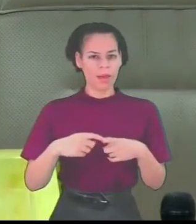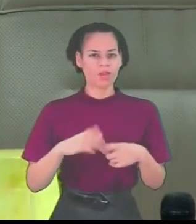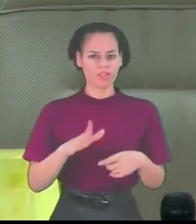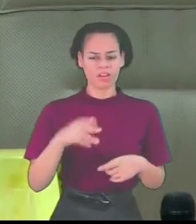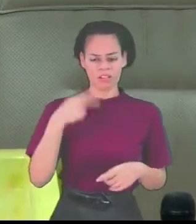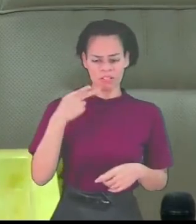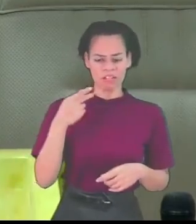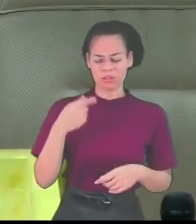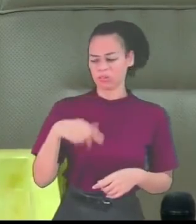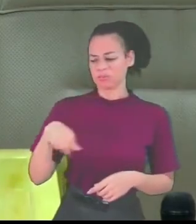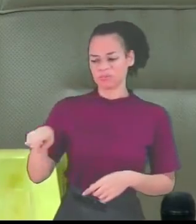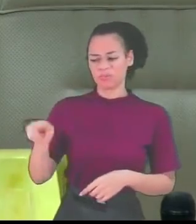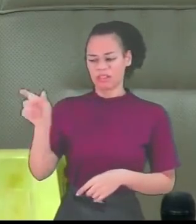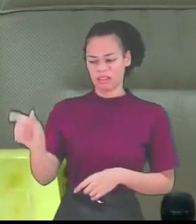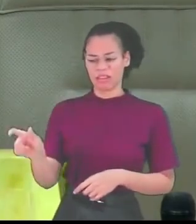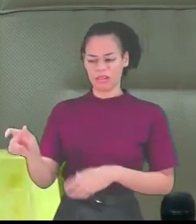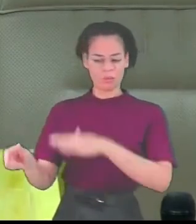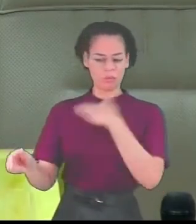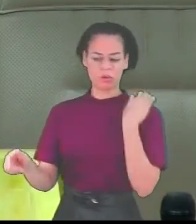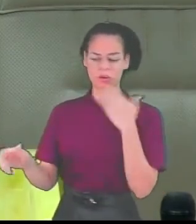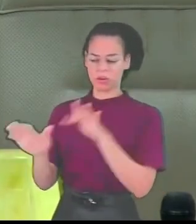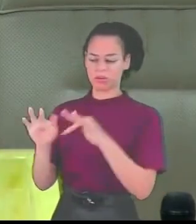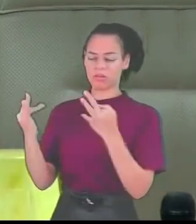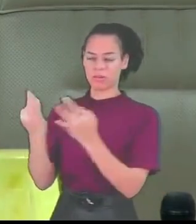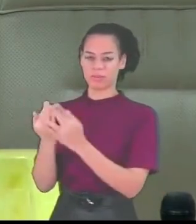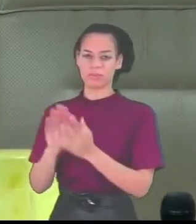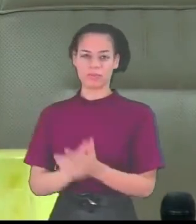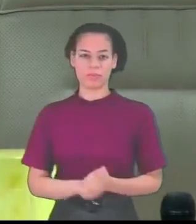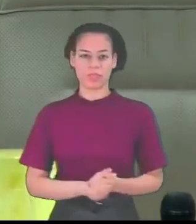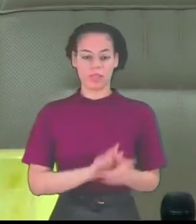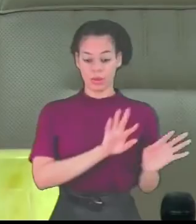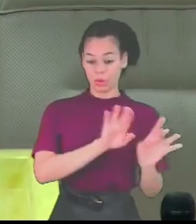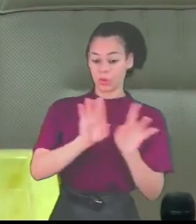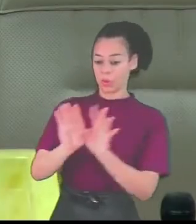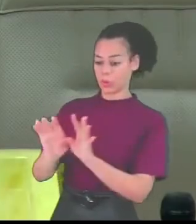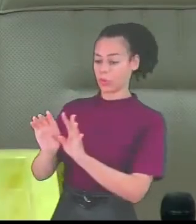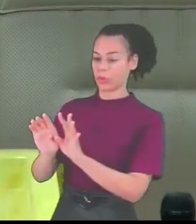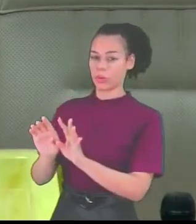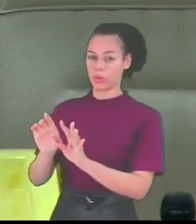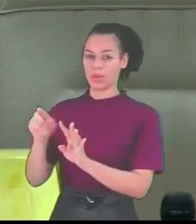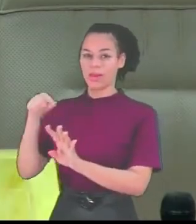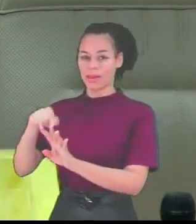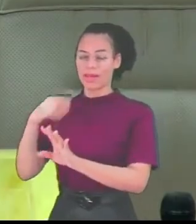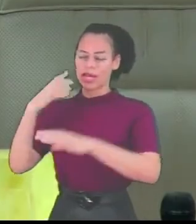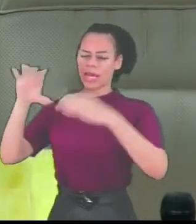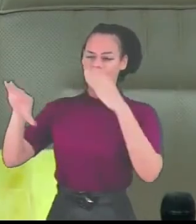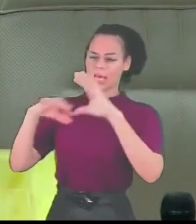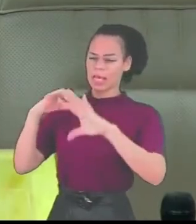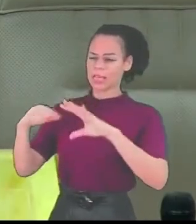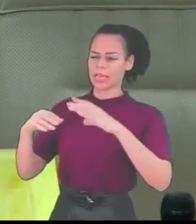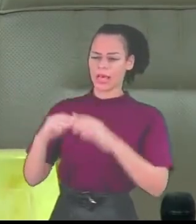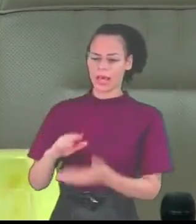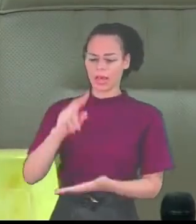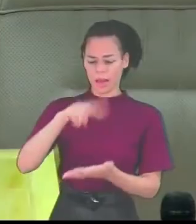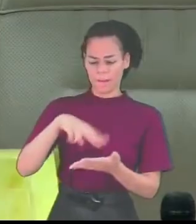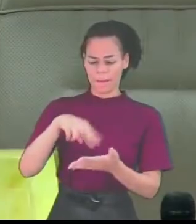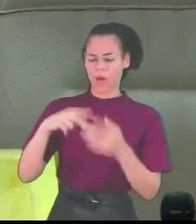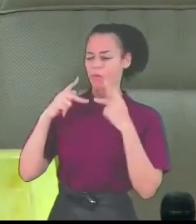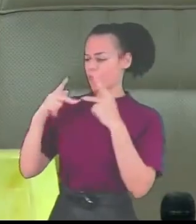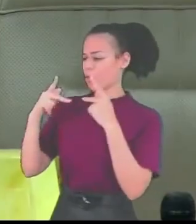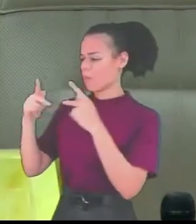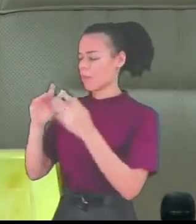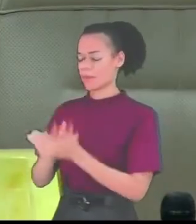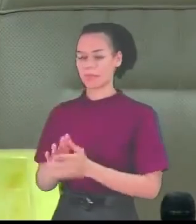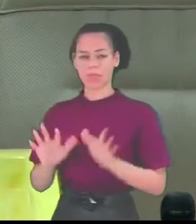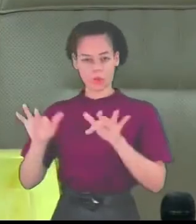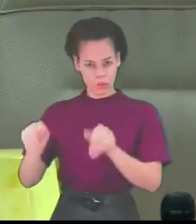família as irmãs cantaram ler o palavra no final lança-se o convite o senhor